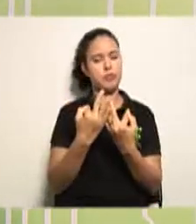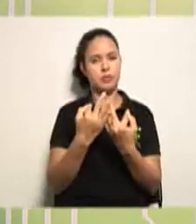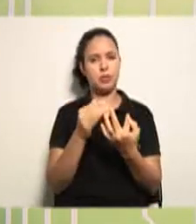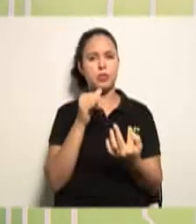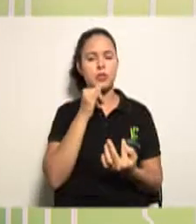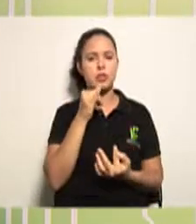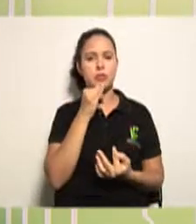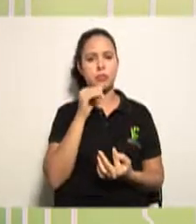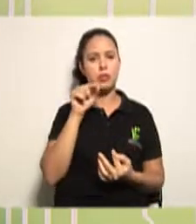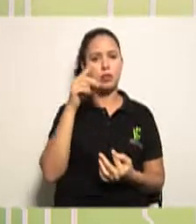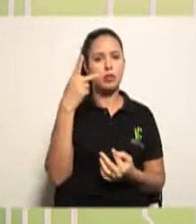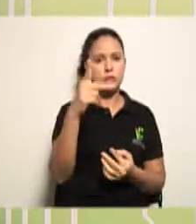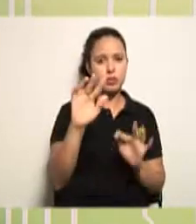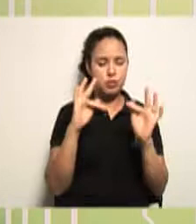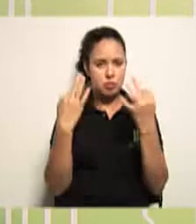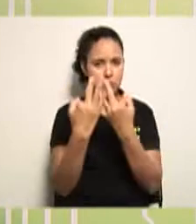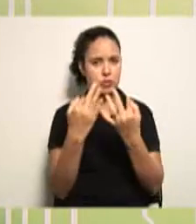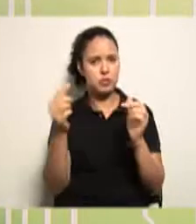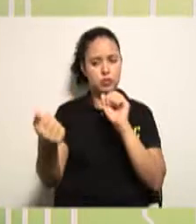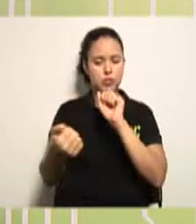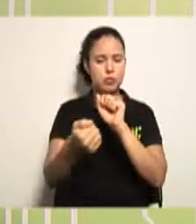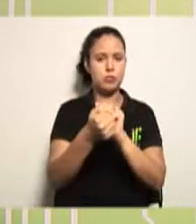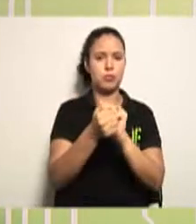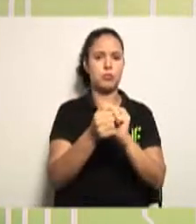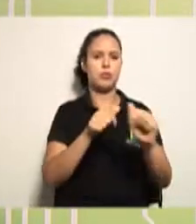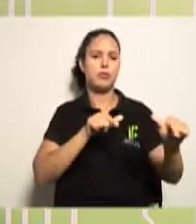os membros da minha família, vou